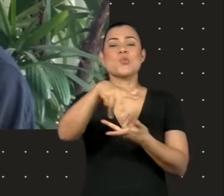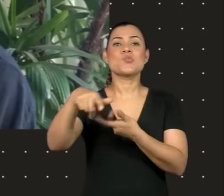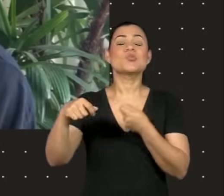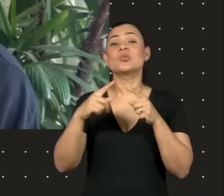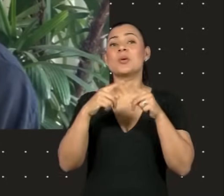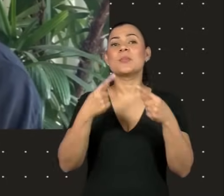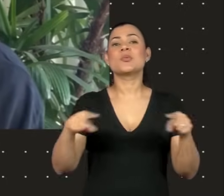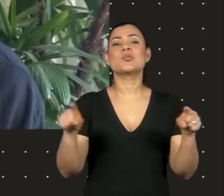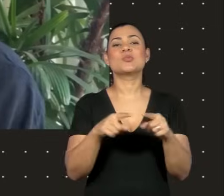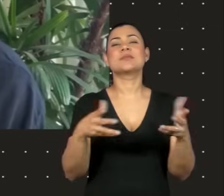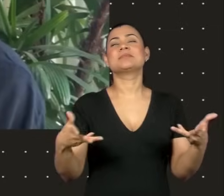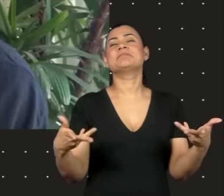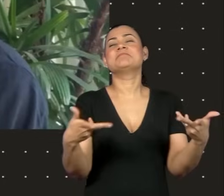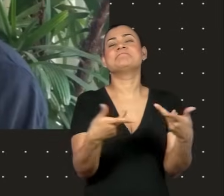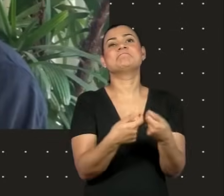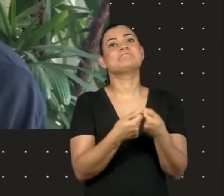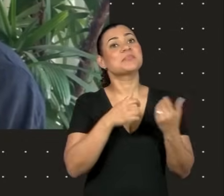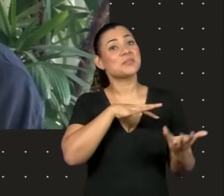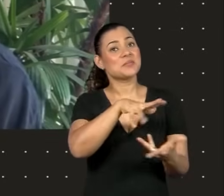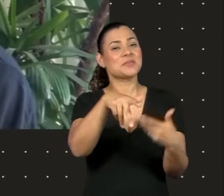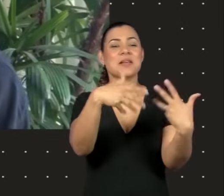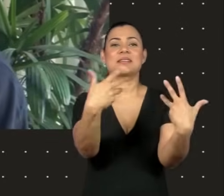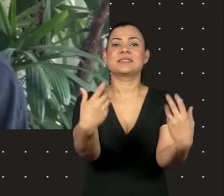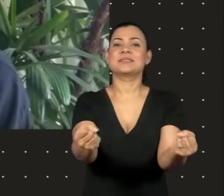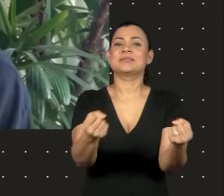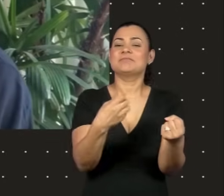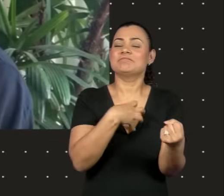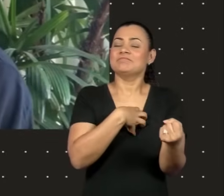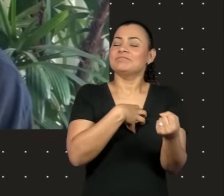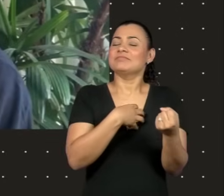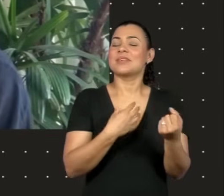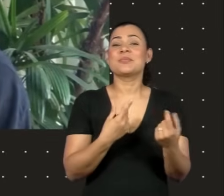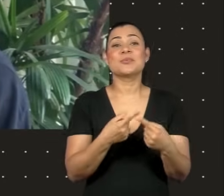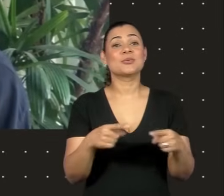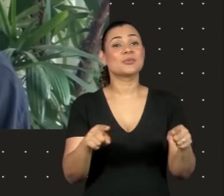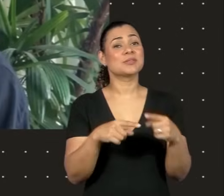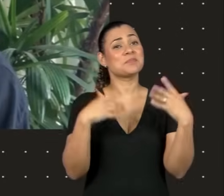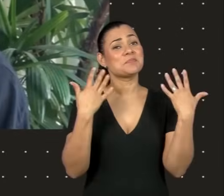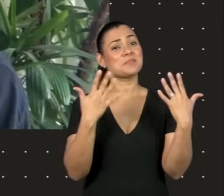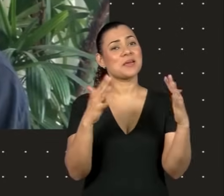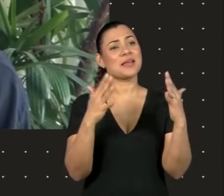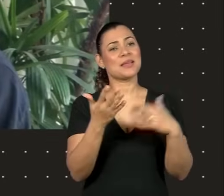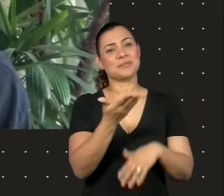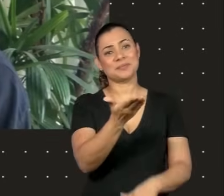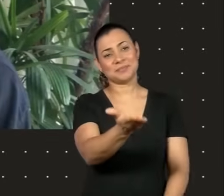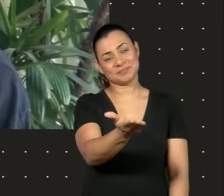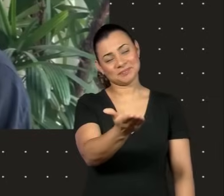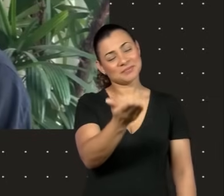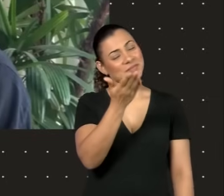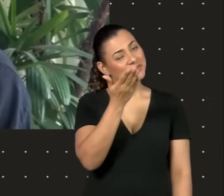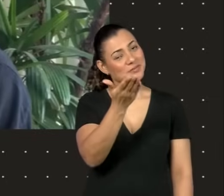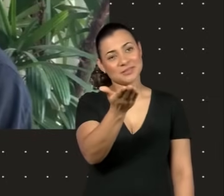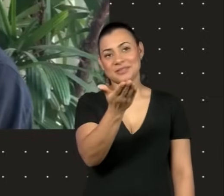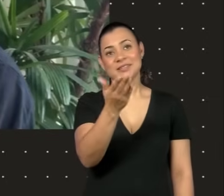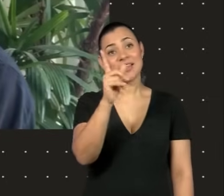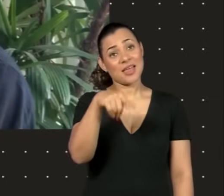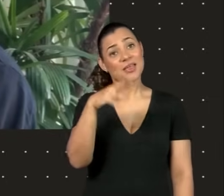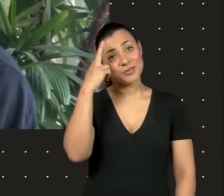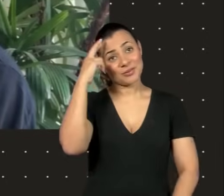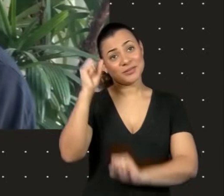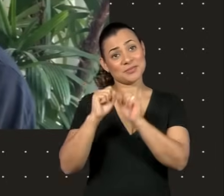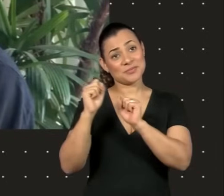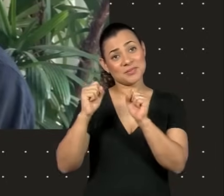e que tem melhor aceitação em todo o planeta. Né? Então, é isso, e parabéns, você é o empresário, o